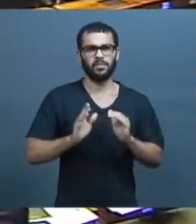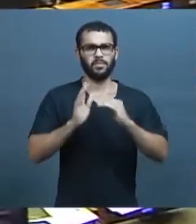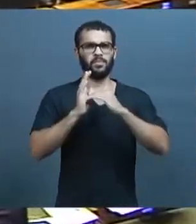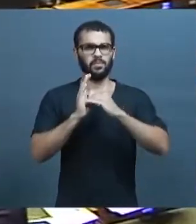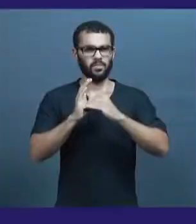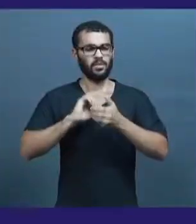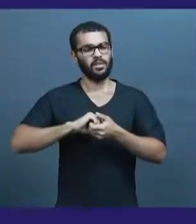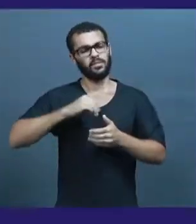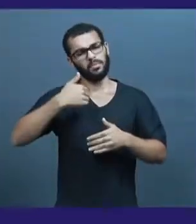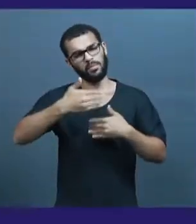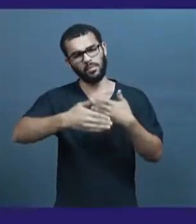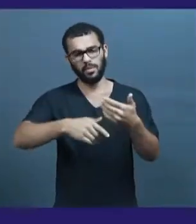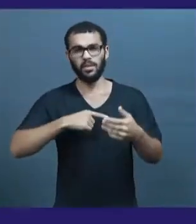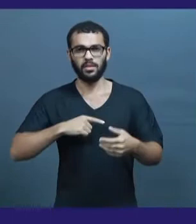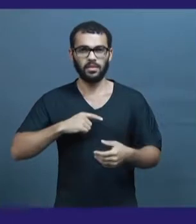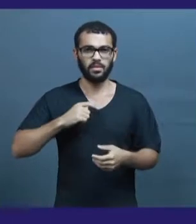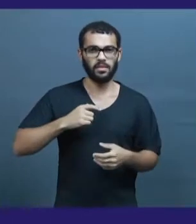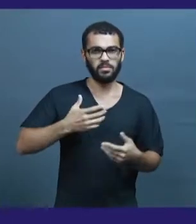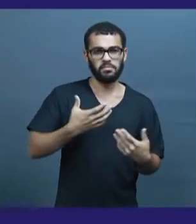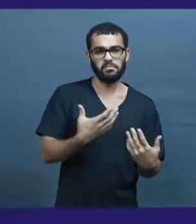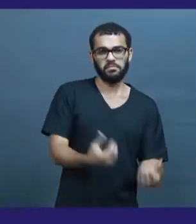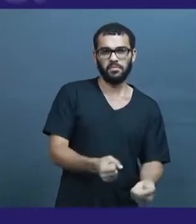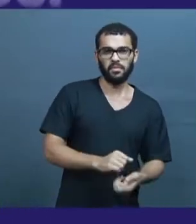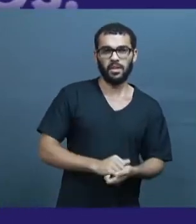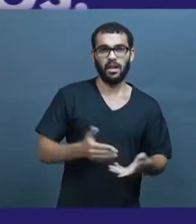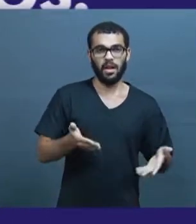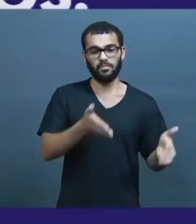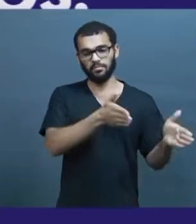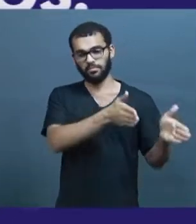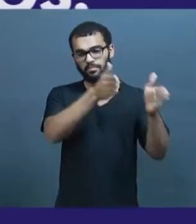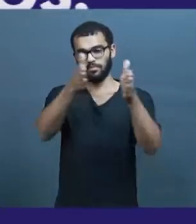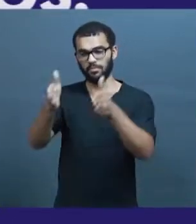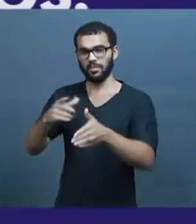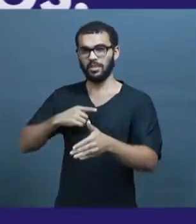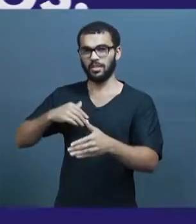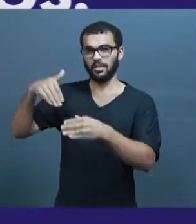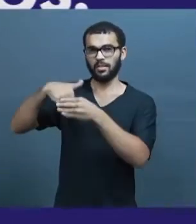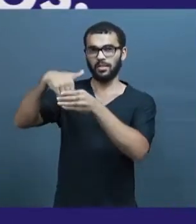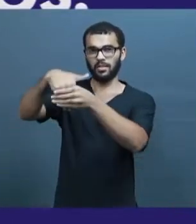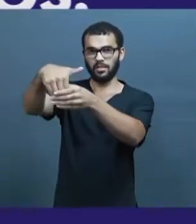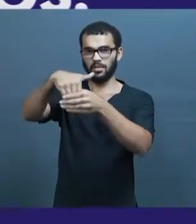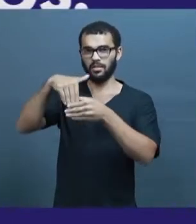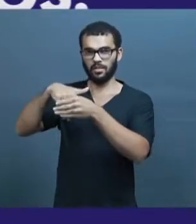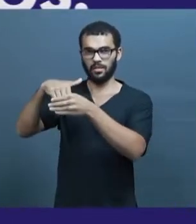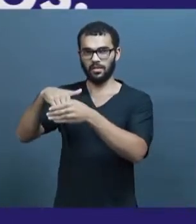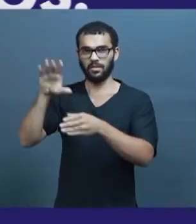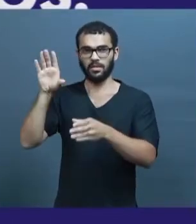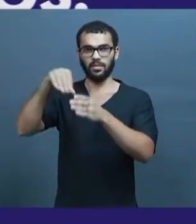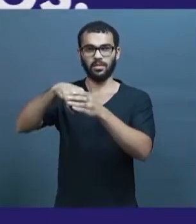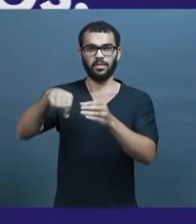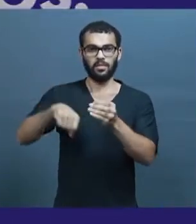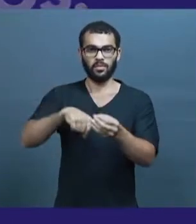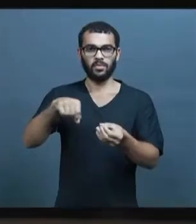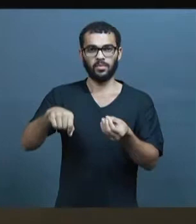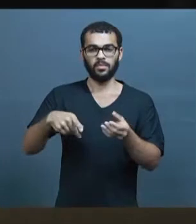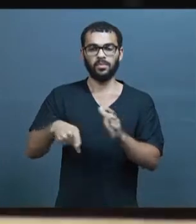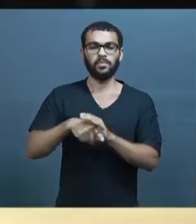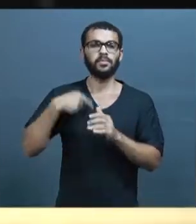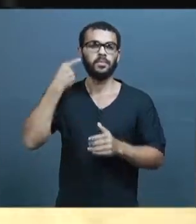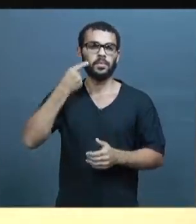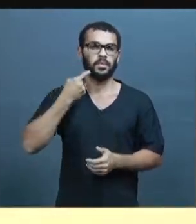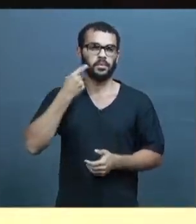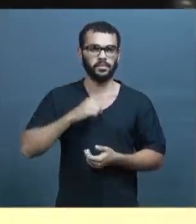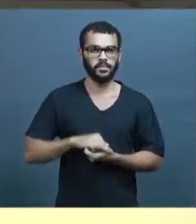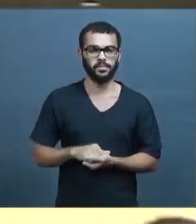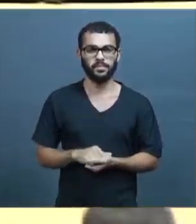da comissão. Aprovado, o parecer passa agora para ser votado em 2 turnos no plenário da Câmara de Deputados. A